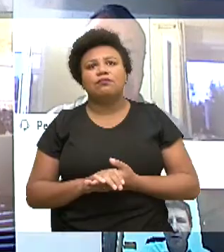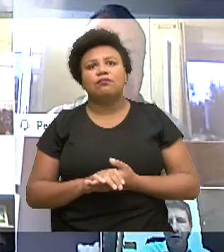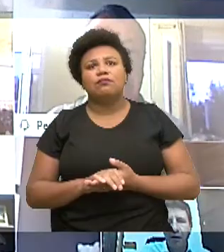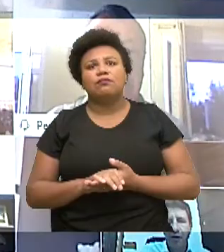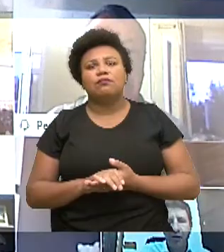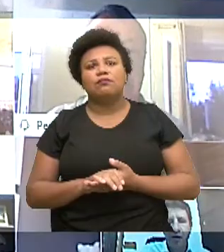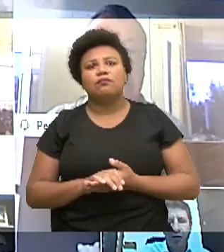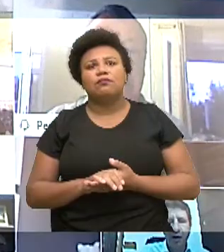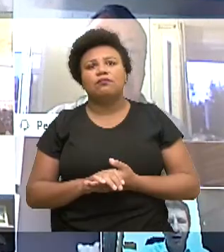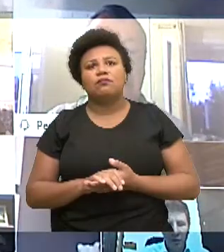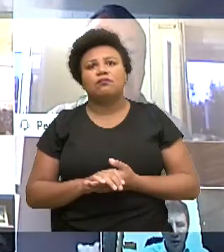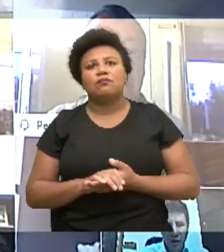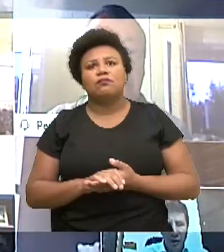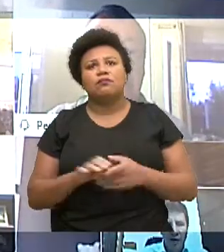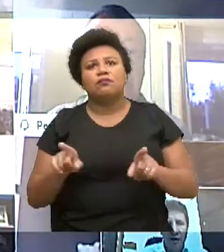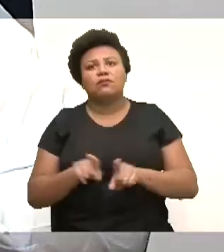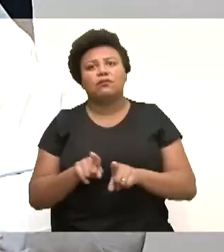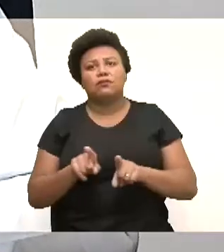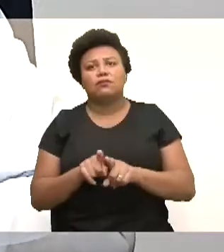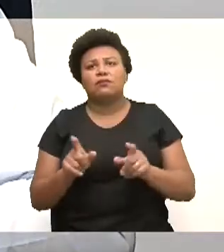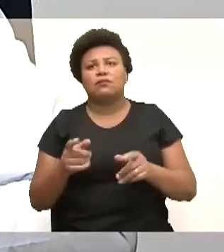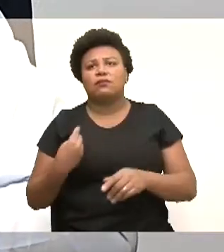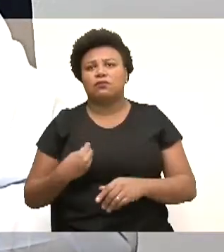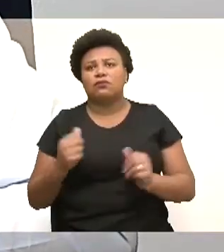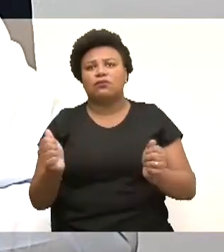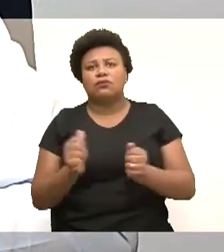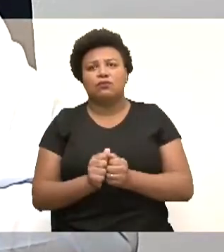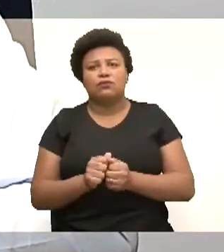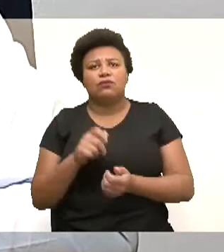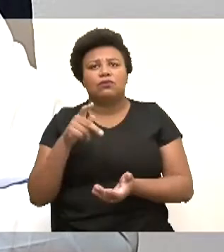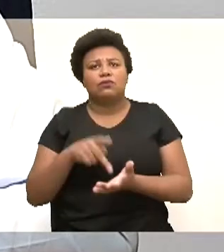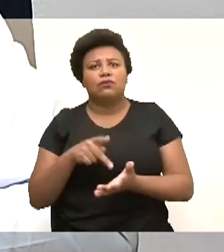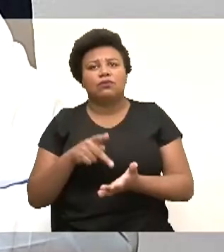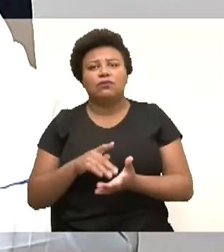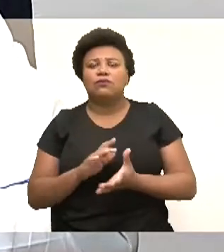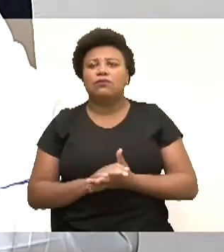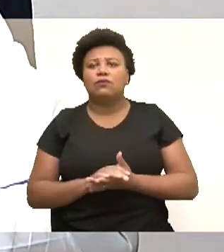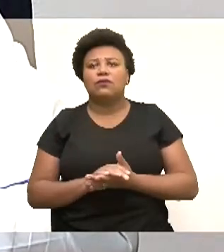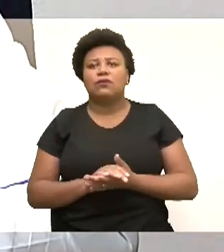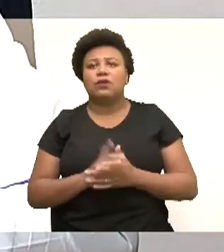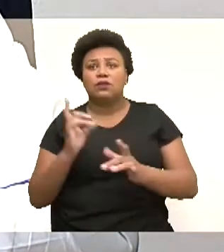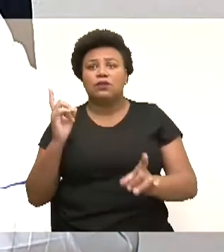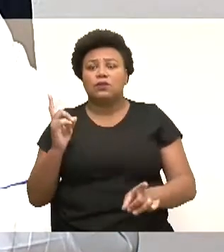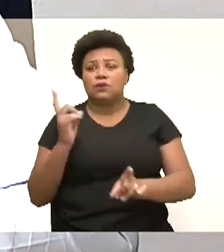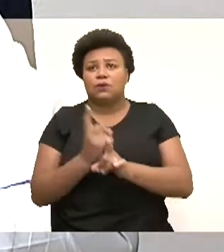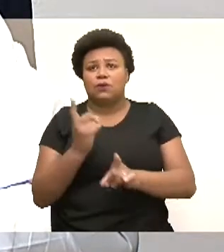Não, que estão também nos acompanhando. Na verdade, esse encontro,